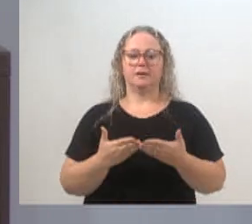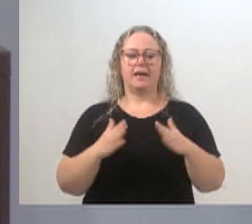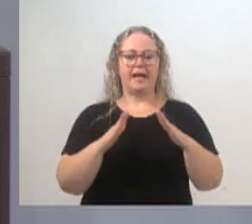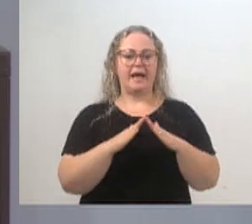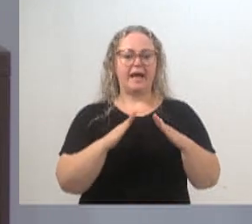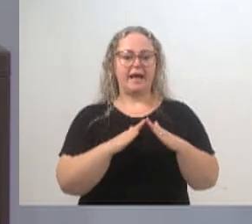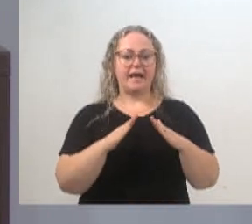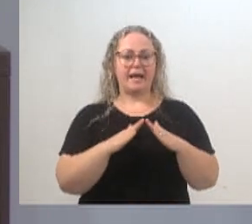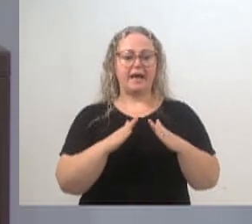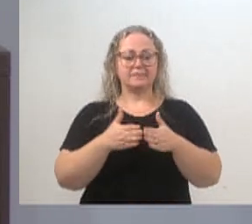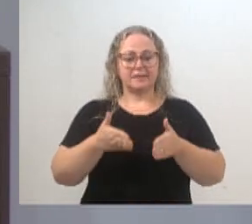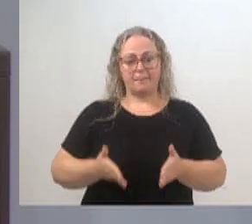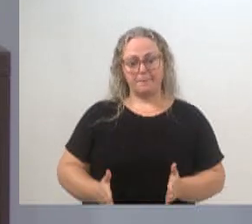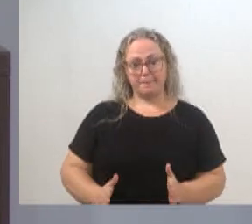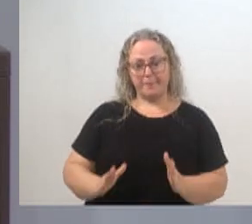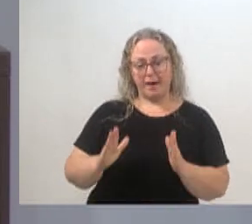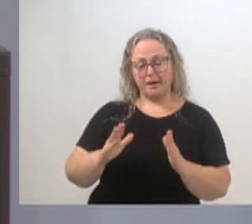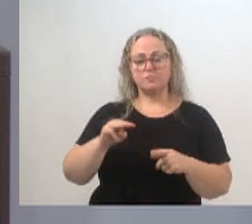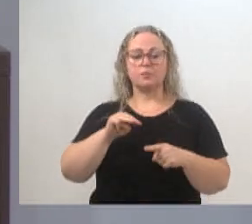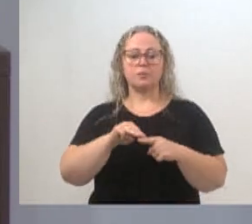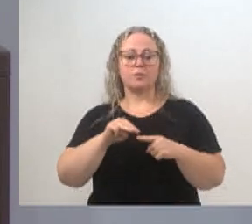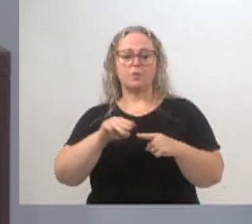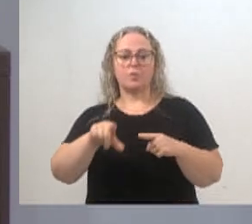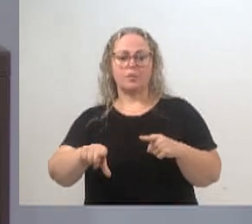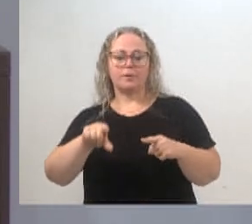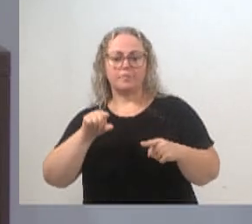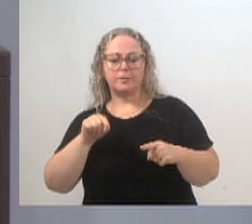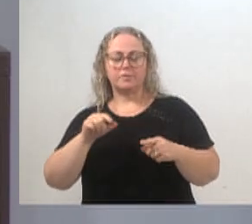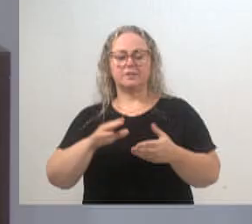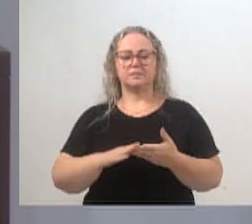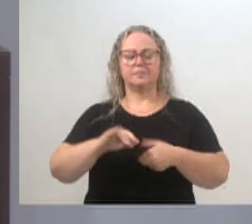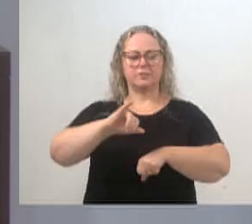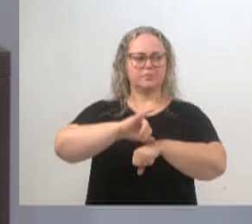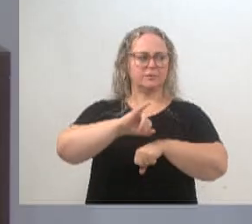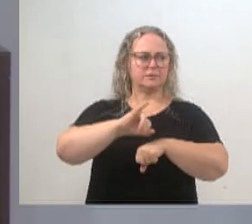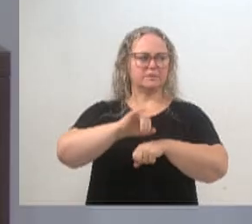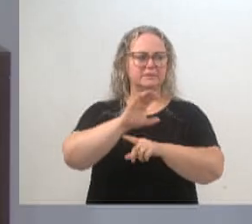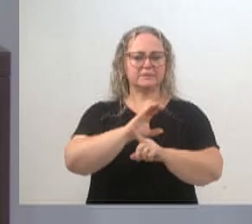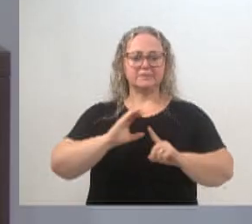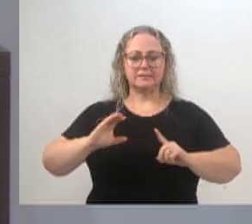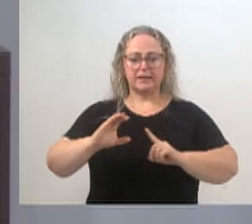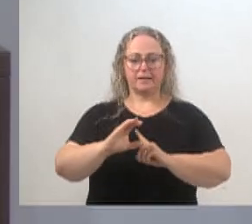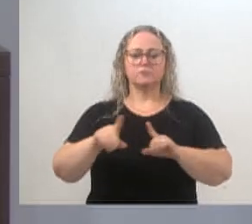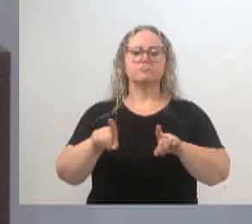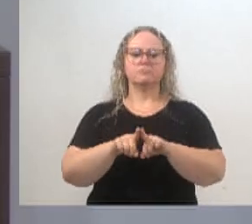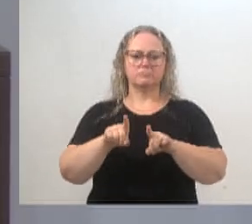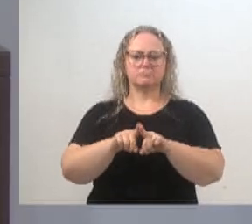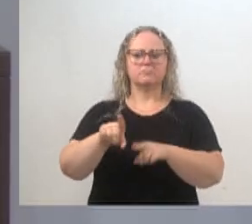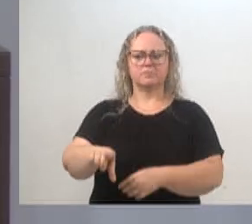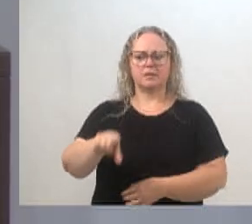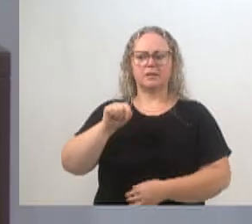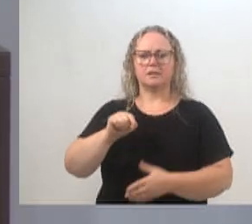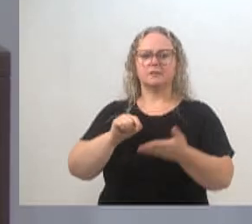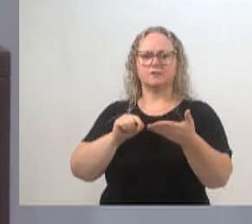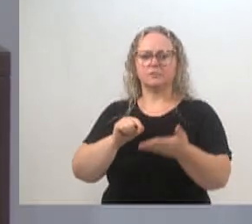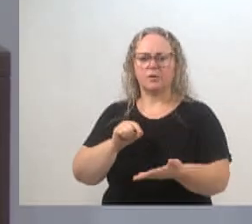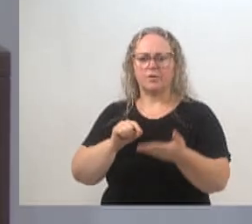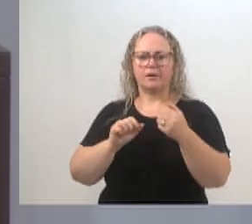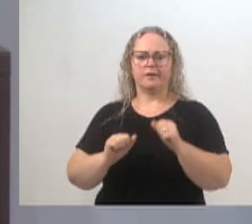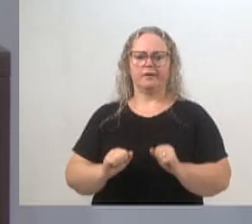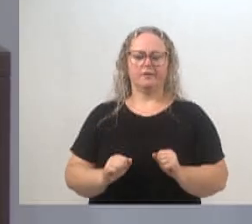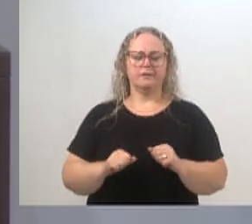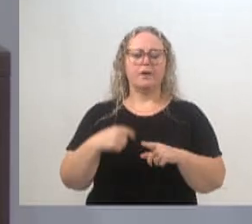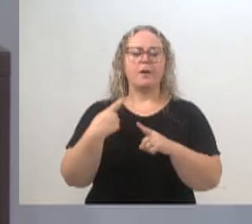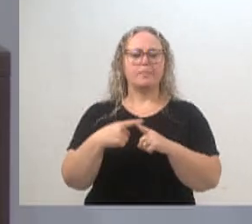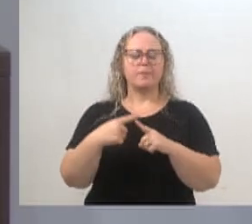pelo município, o centro de cultura foi inscrito pelo município, a unidade de saúde foi inscrita pelo município. Por que